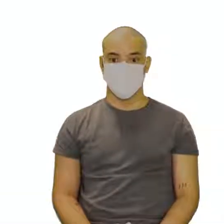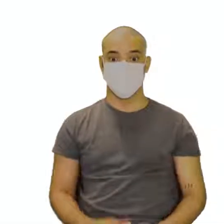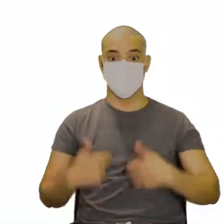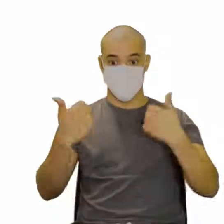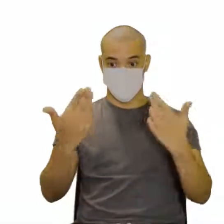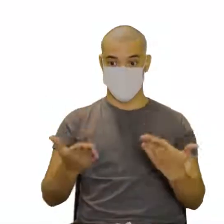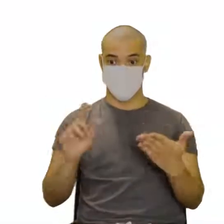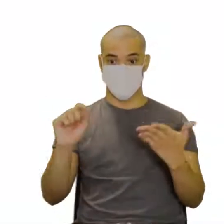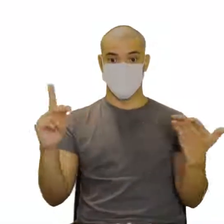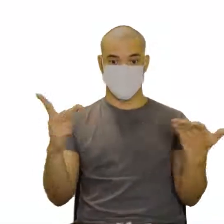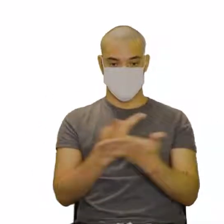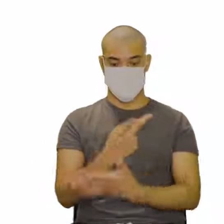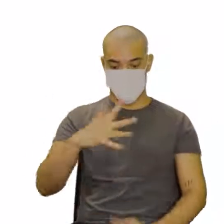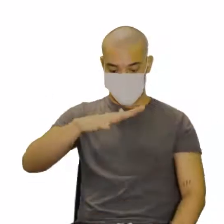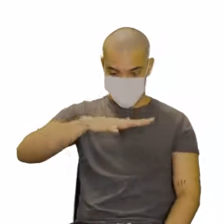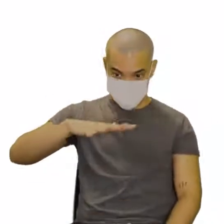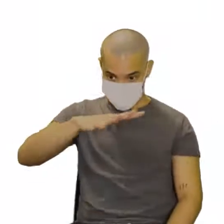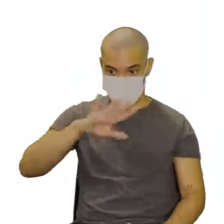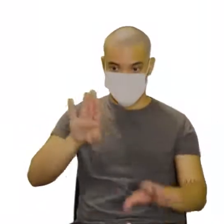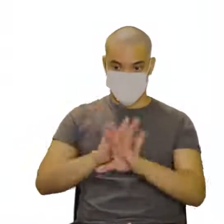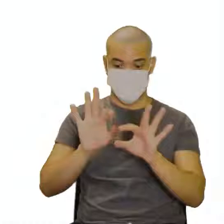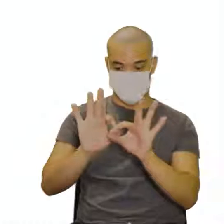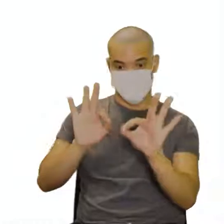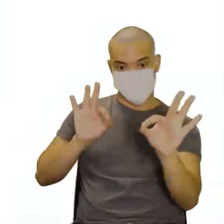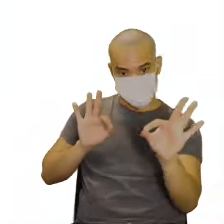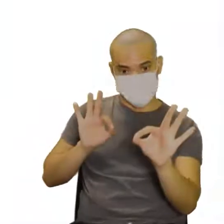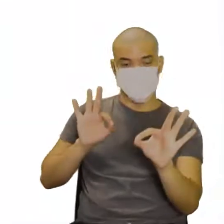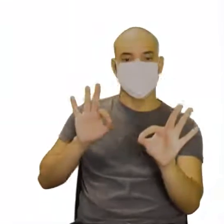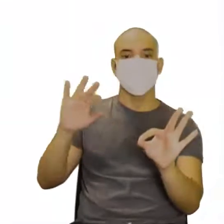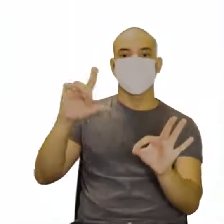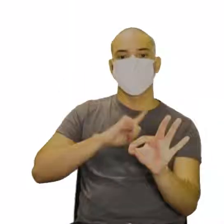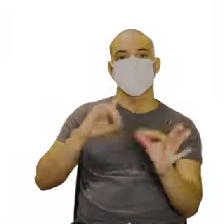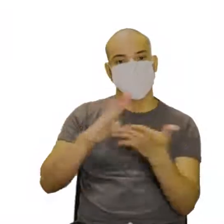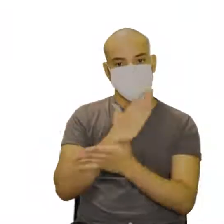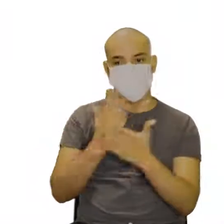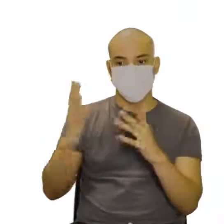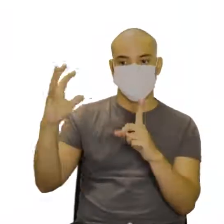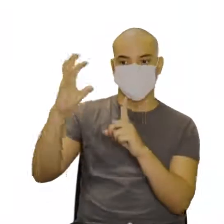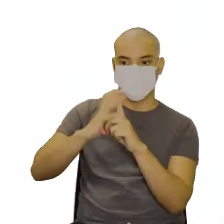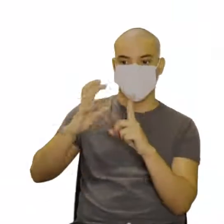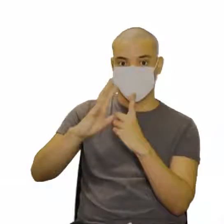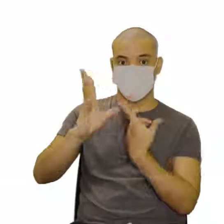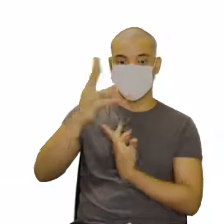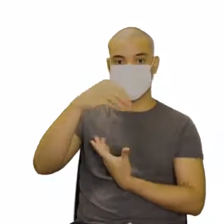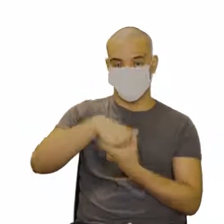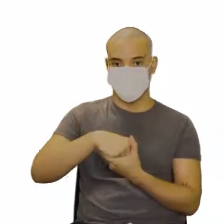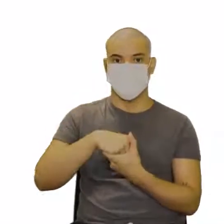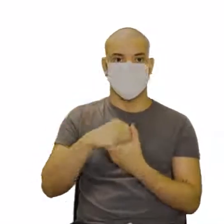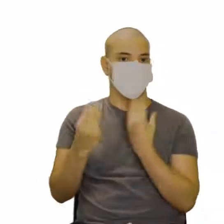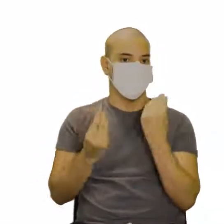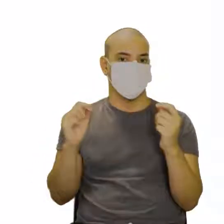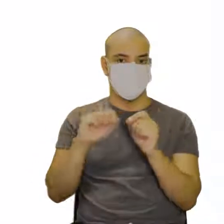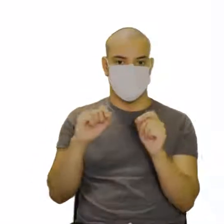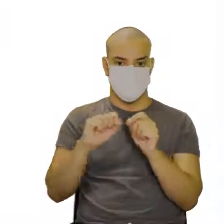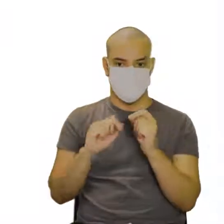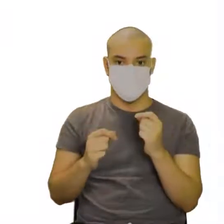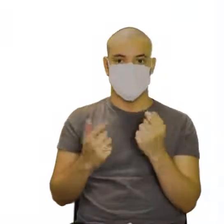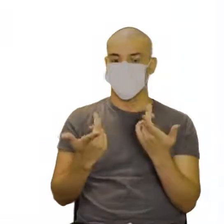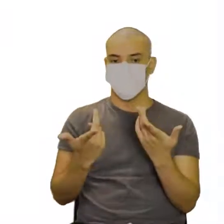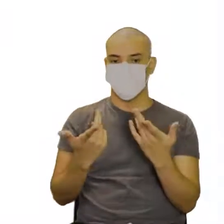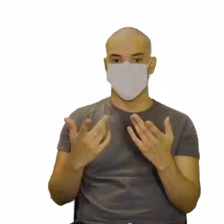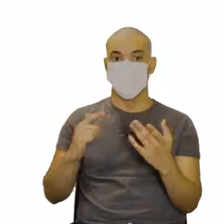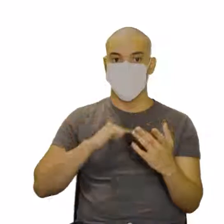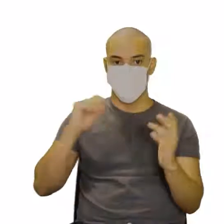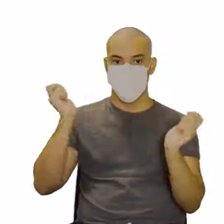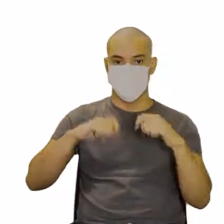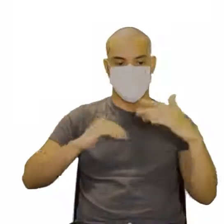Então, ali, área e distância são condições que influenciam a questão do armazenamento ou do carregamento